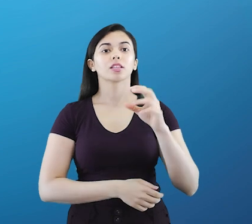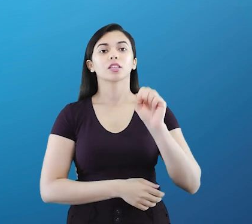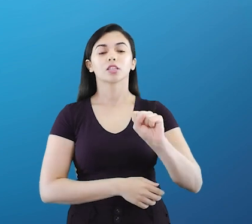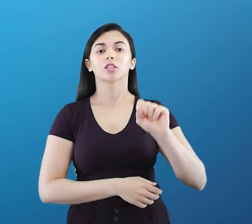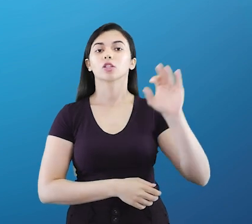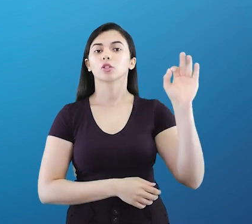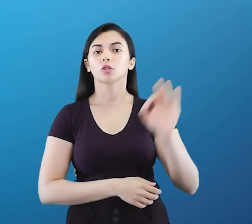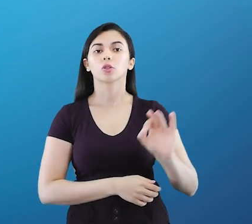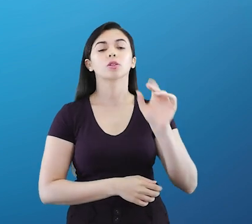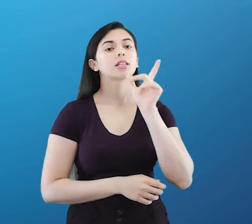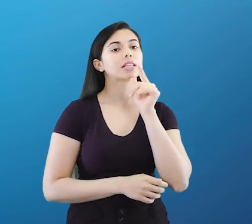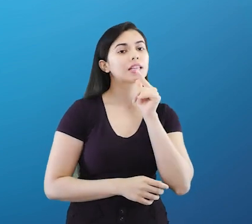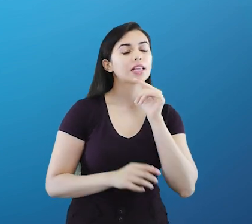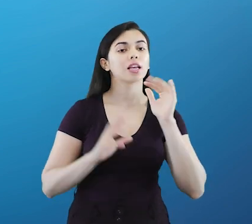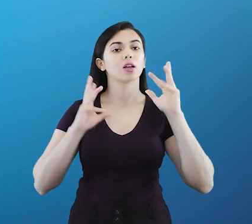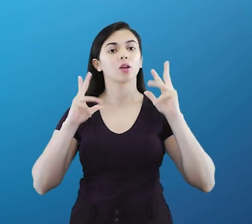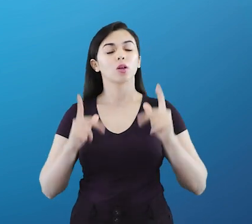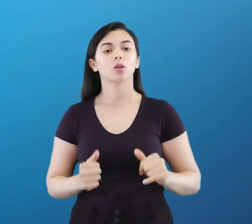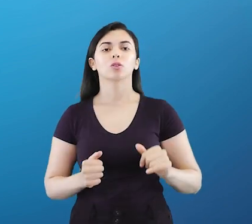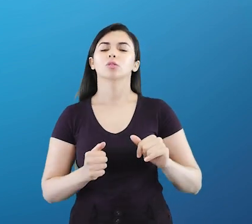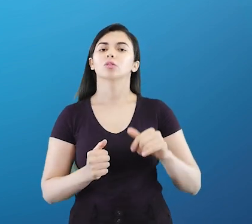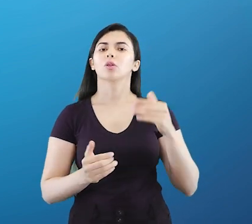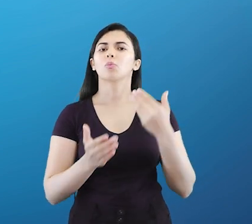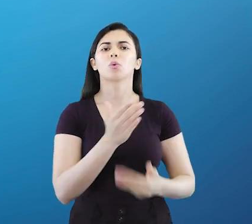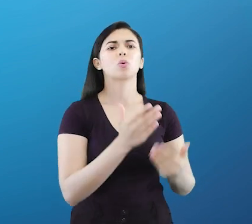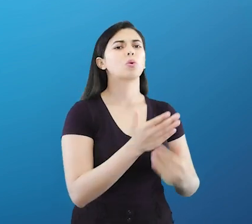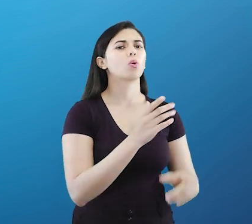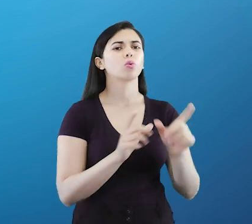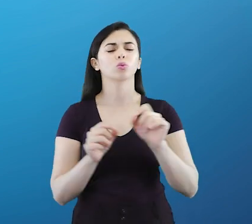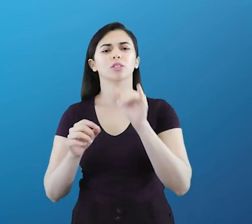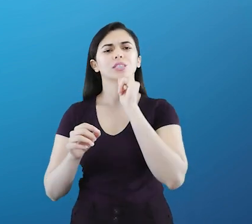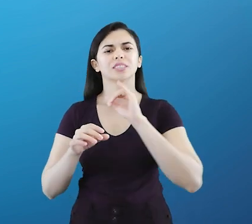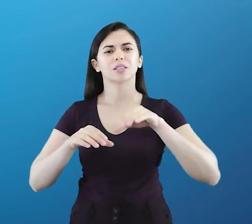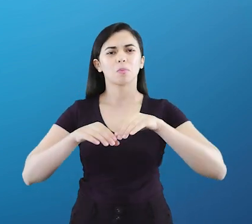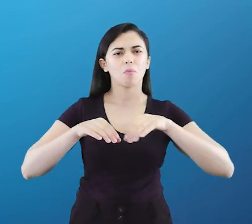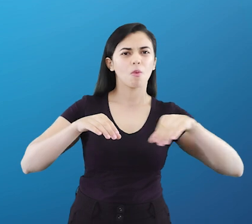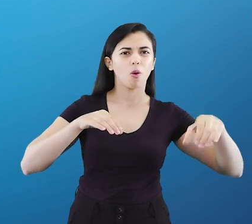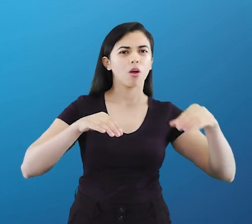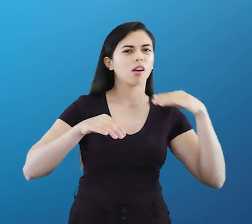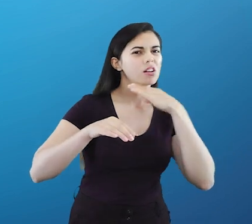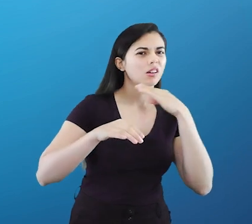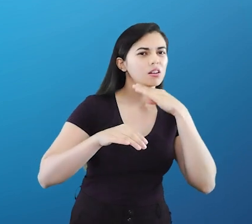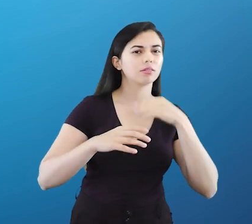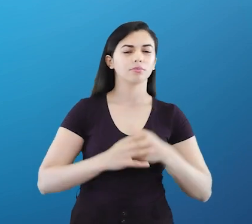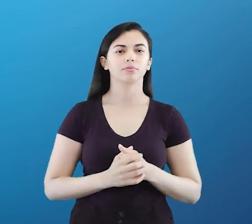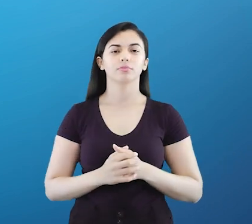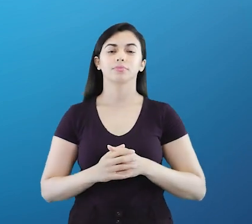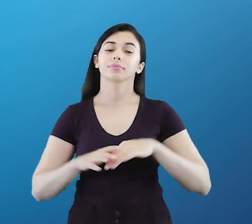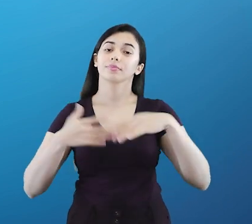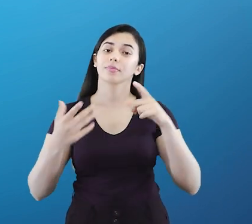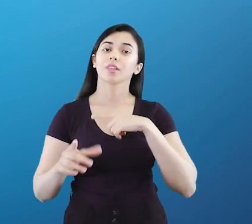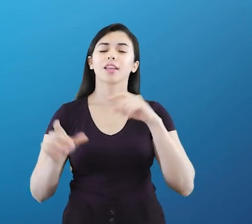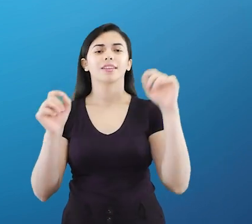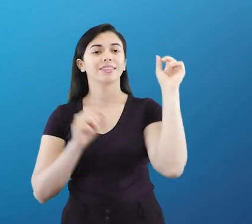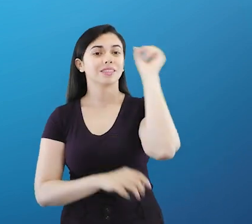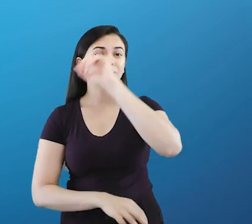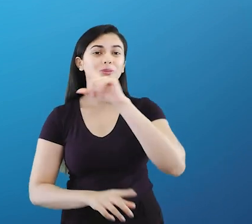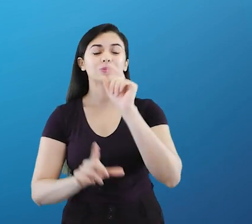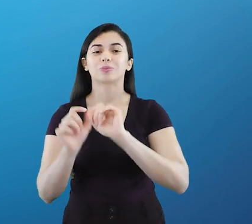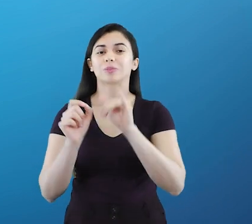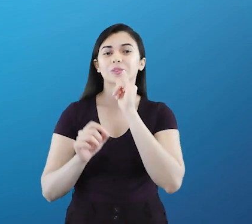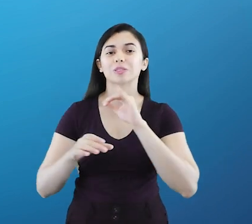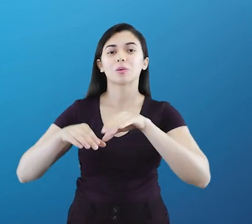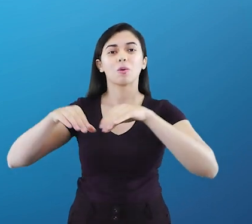38% de toda a água tratada é perdida por conta de ligações clandestinas. Além de tudo isso, da dificuldade de se obter todo